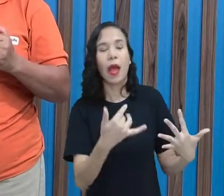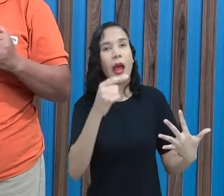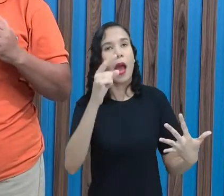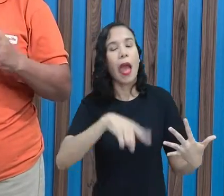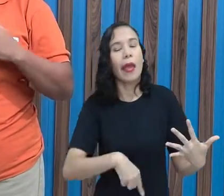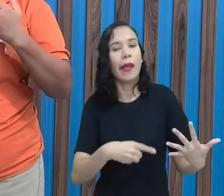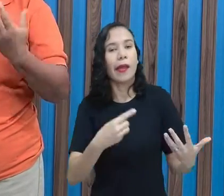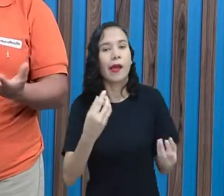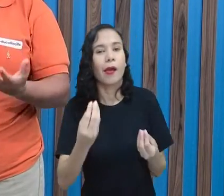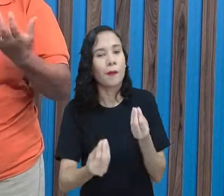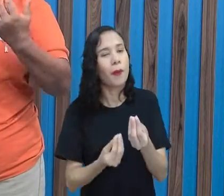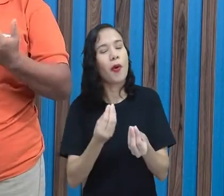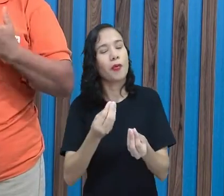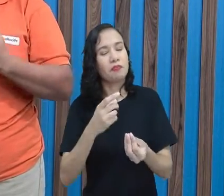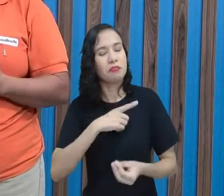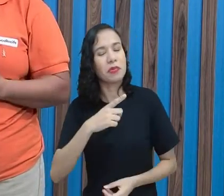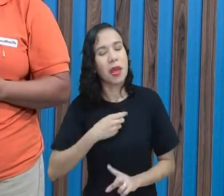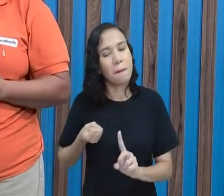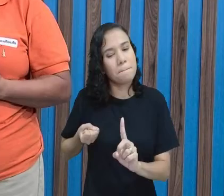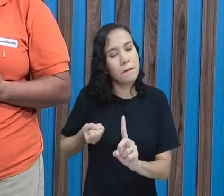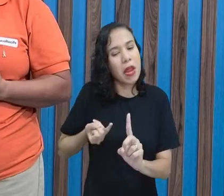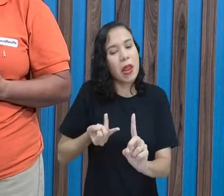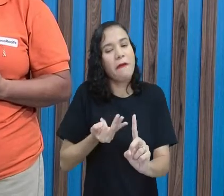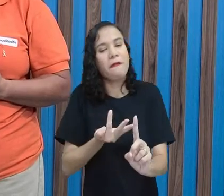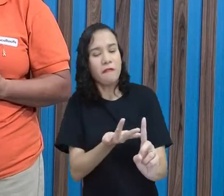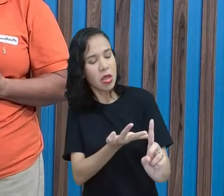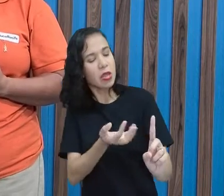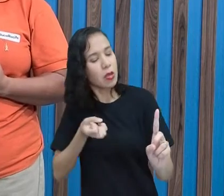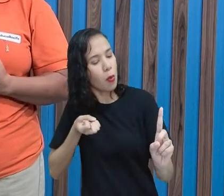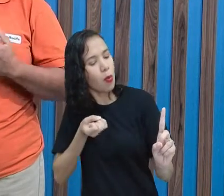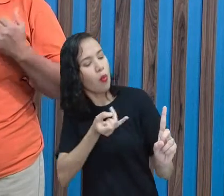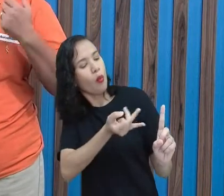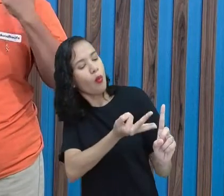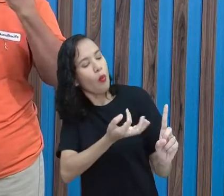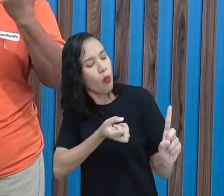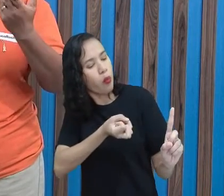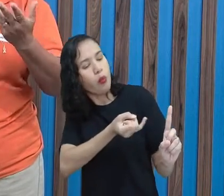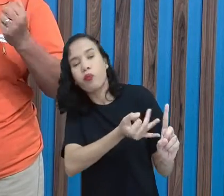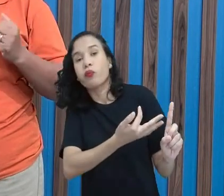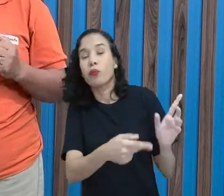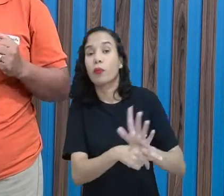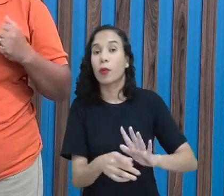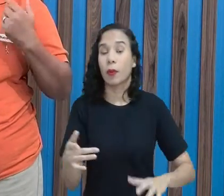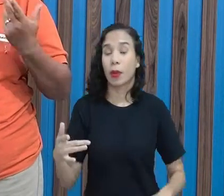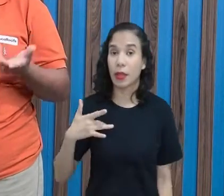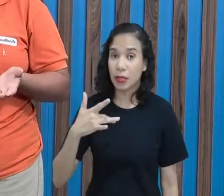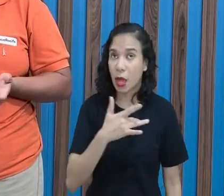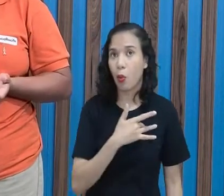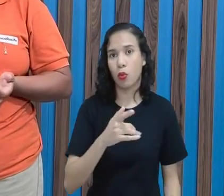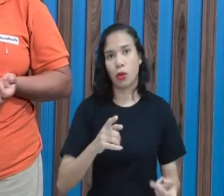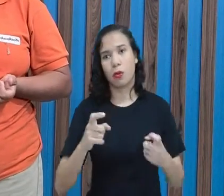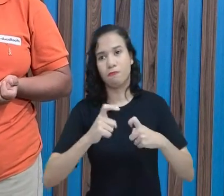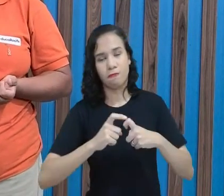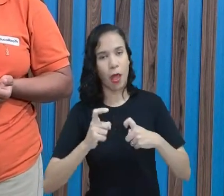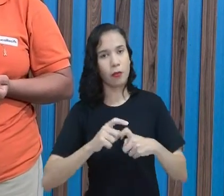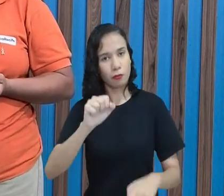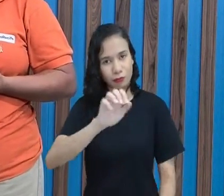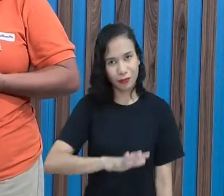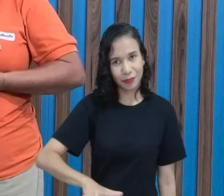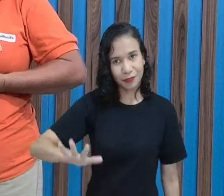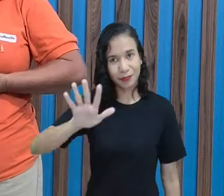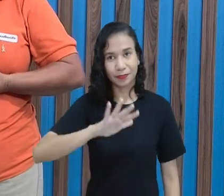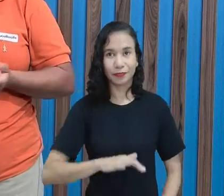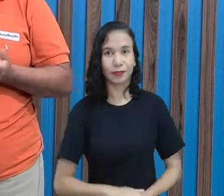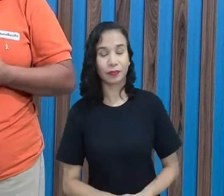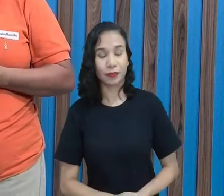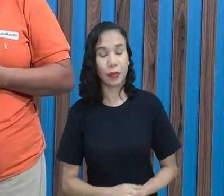é agraciado por ela, é beneficiado por ela na saúde, na medicina.